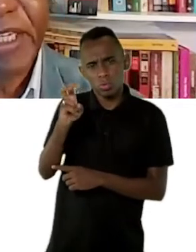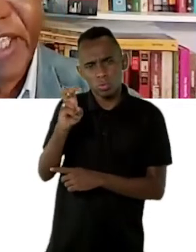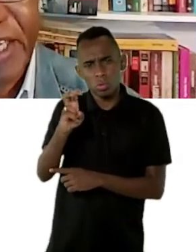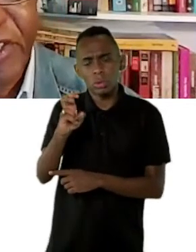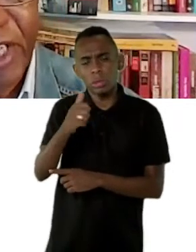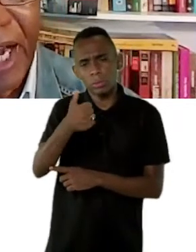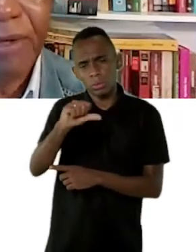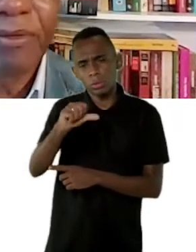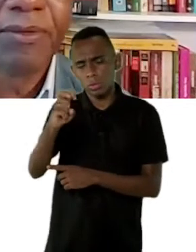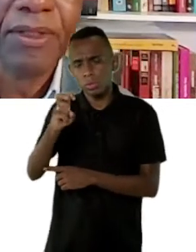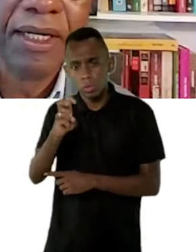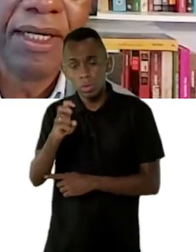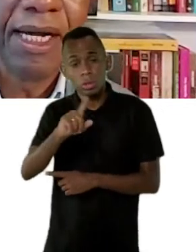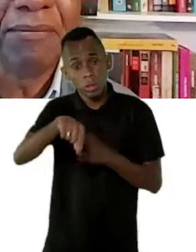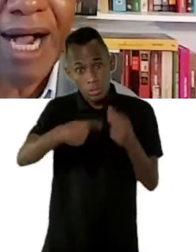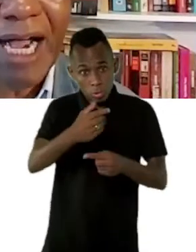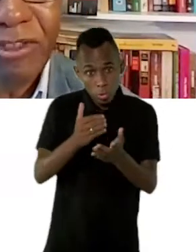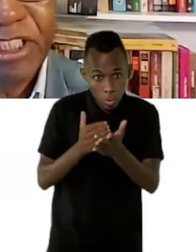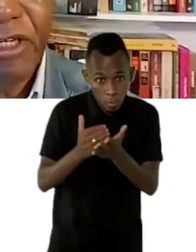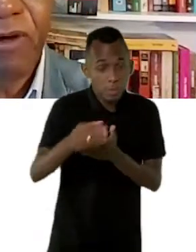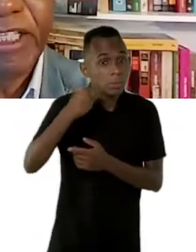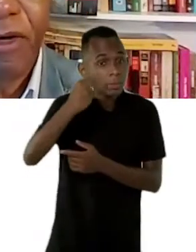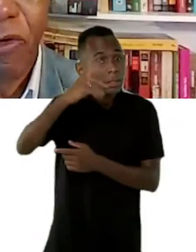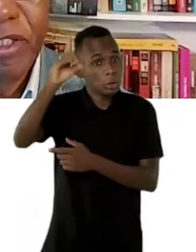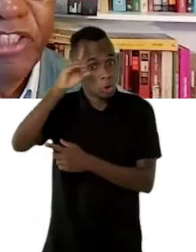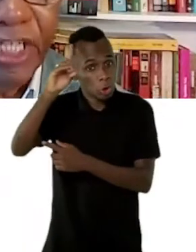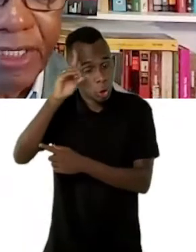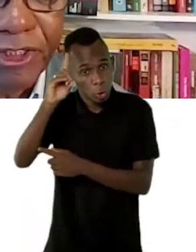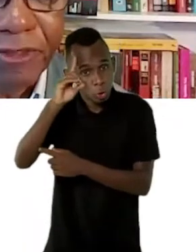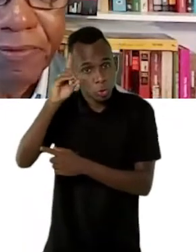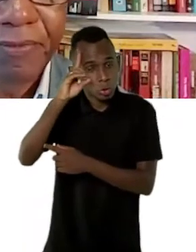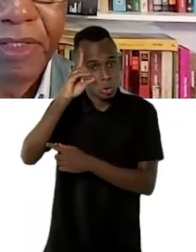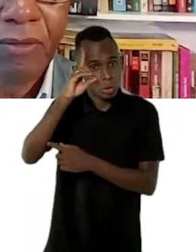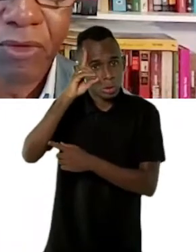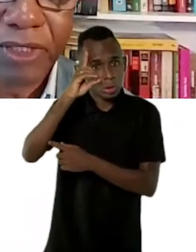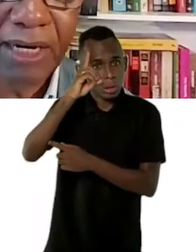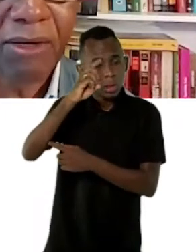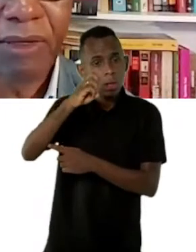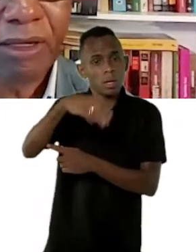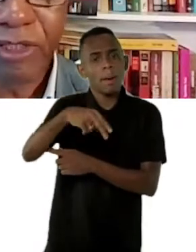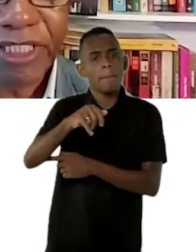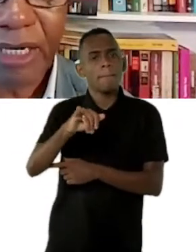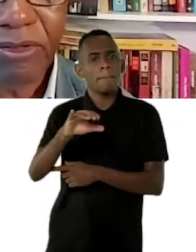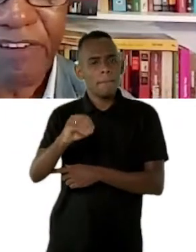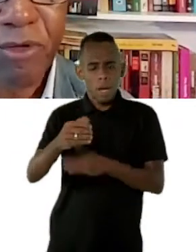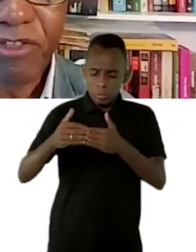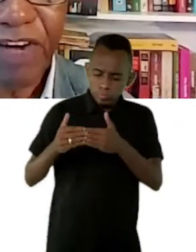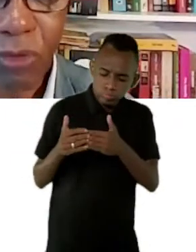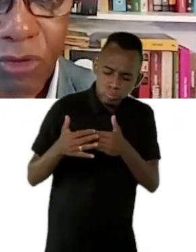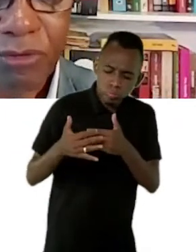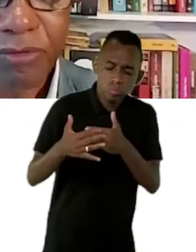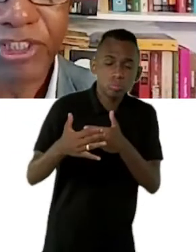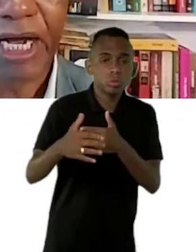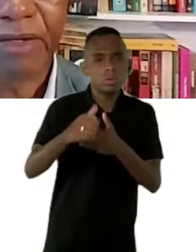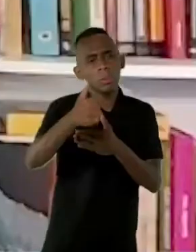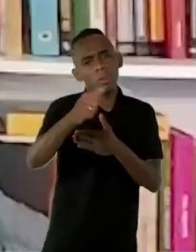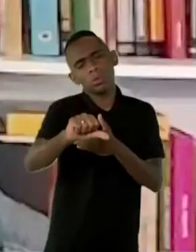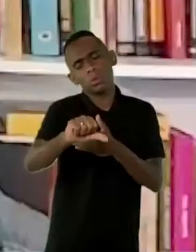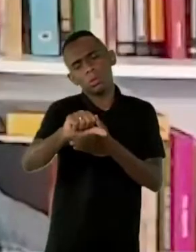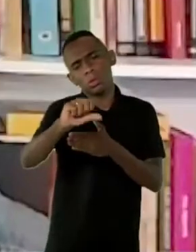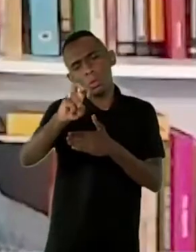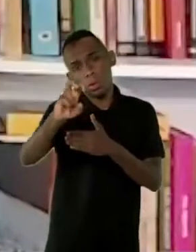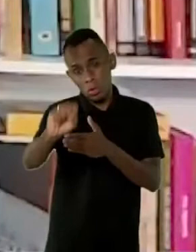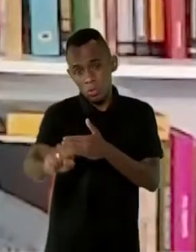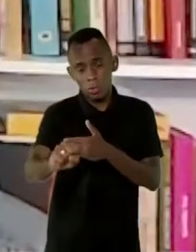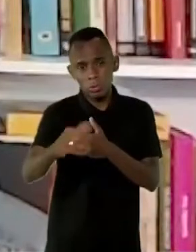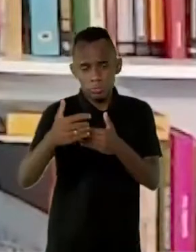ela vai começar esse diário em maio de 58 em diante, porque era uma coisa que ela não dava muito valor, o diário. Até